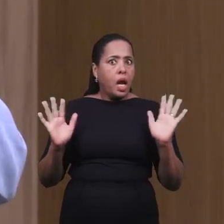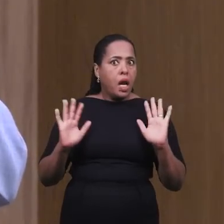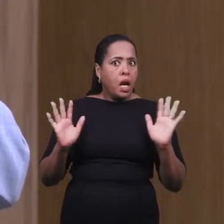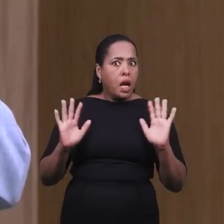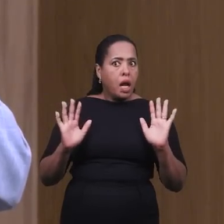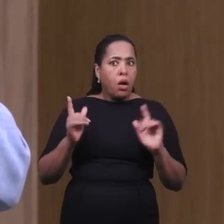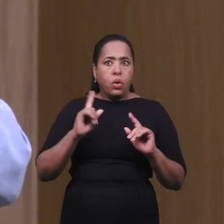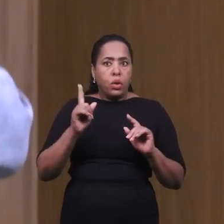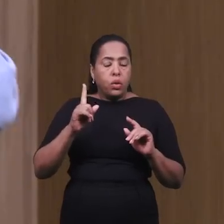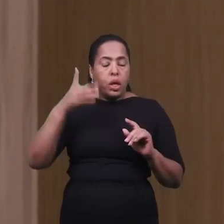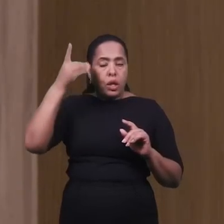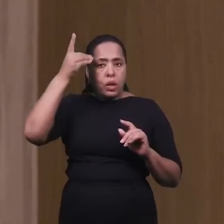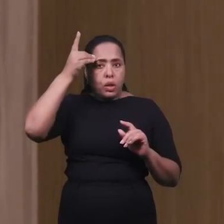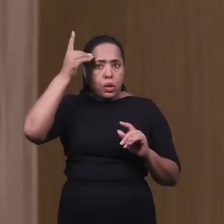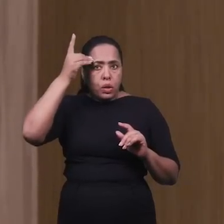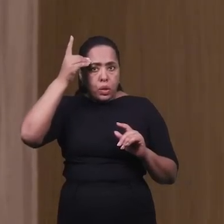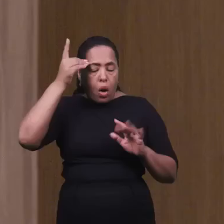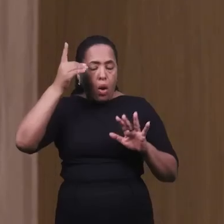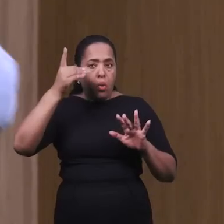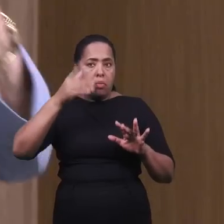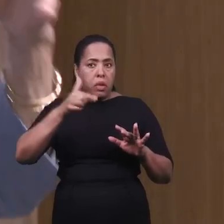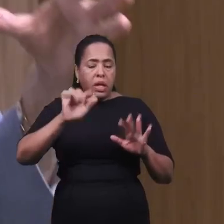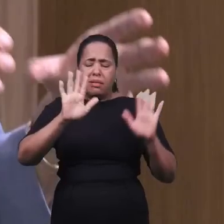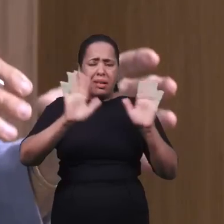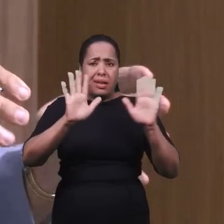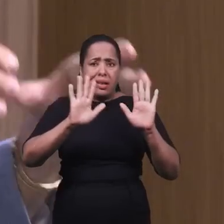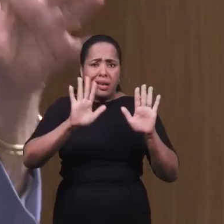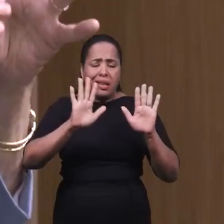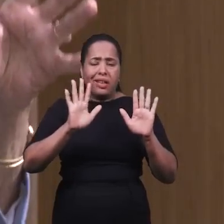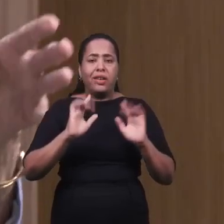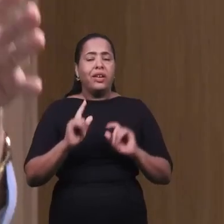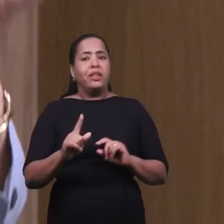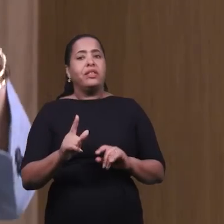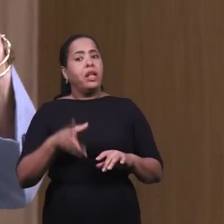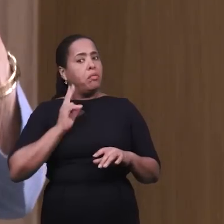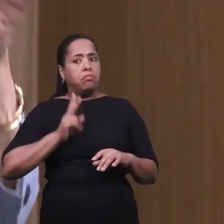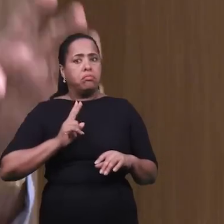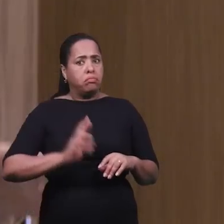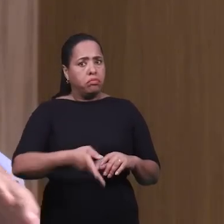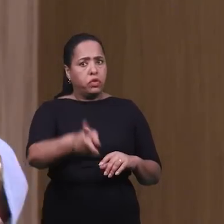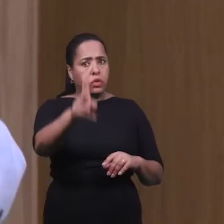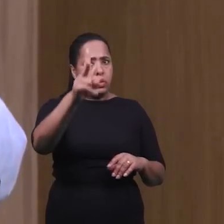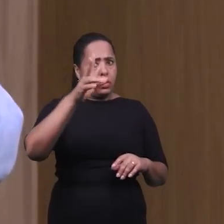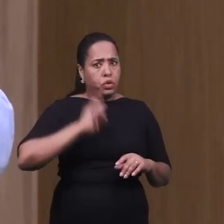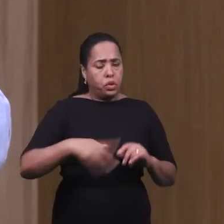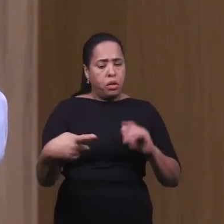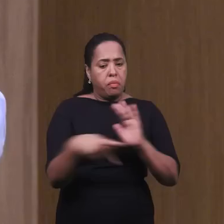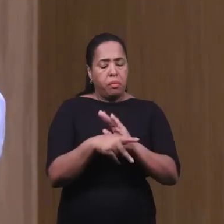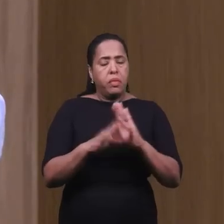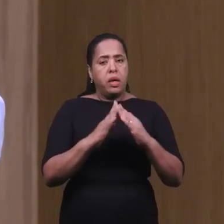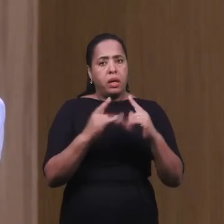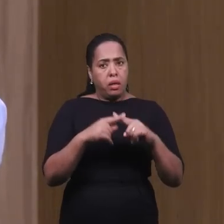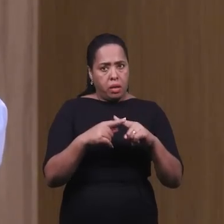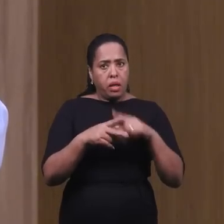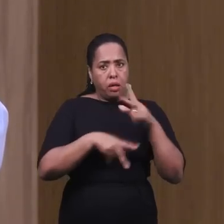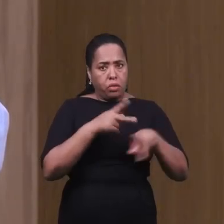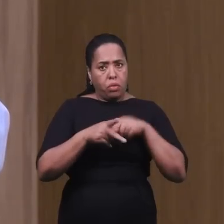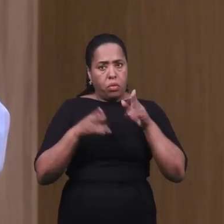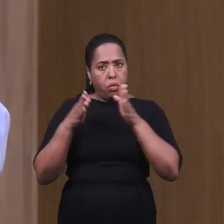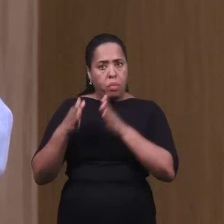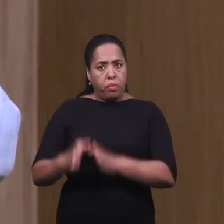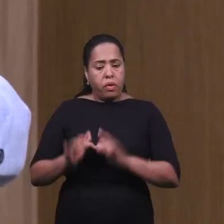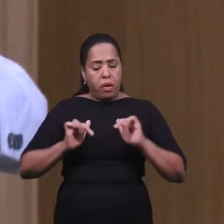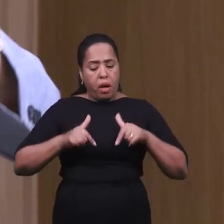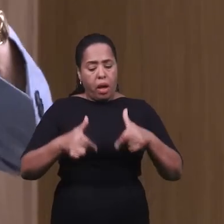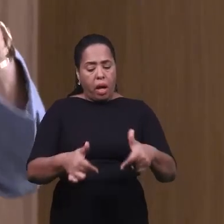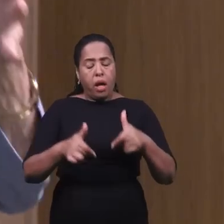quer dizer que dons espirituais não foram, não. Aquilo era parte e continuaria sendo parte da